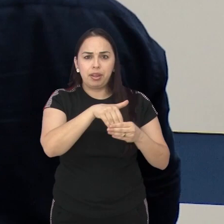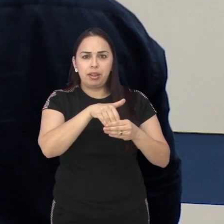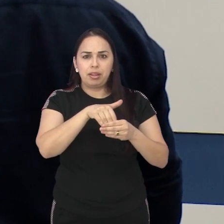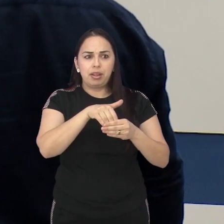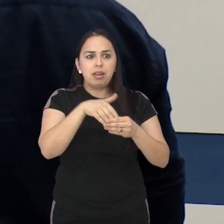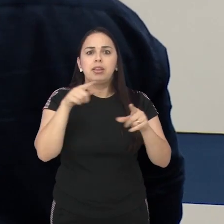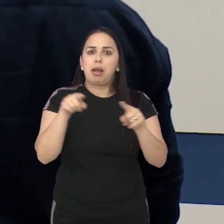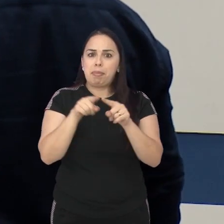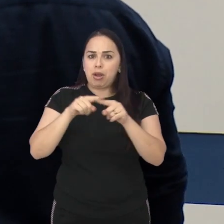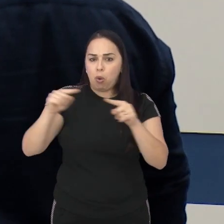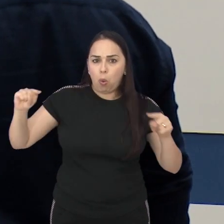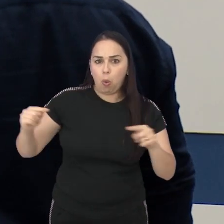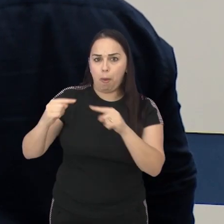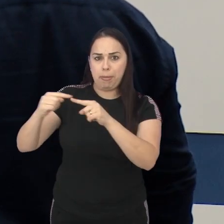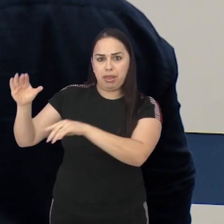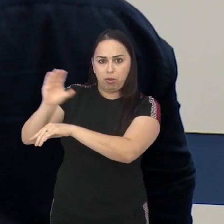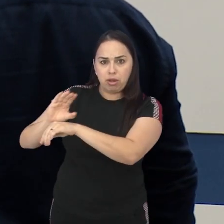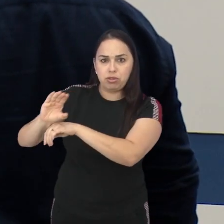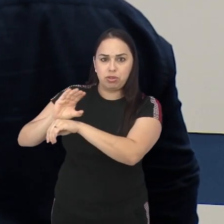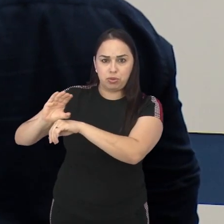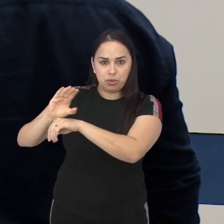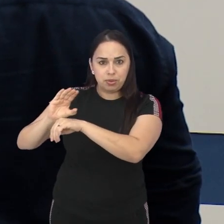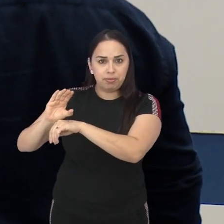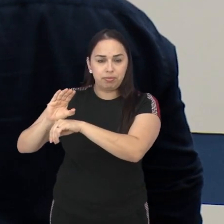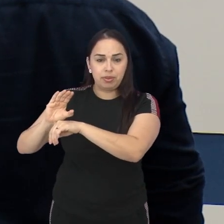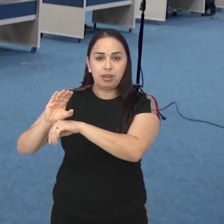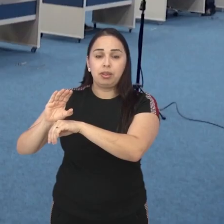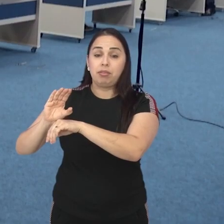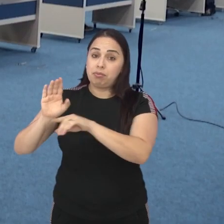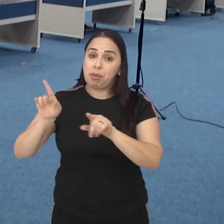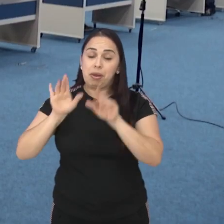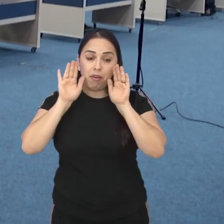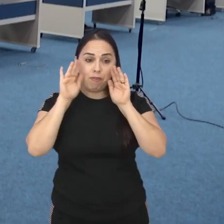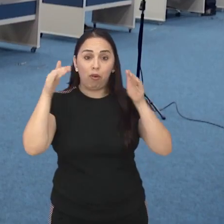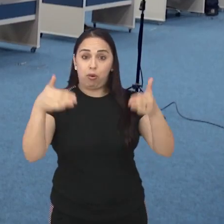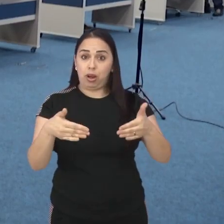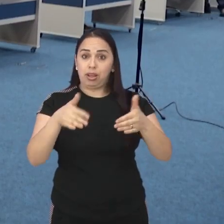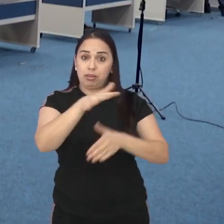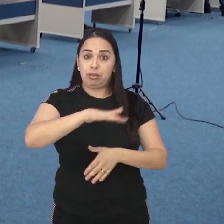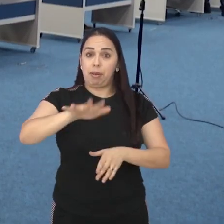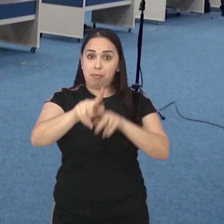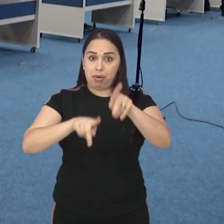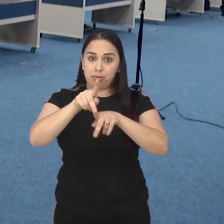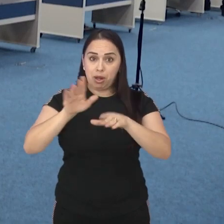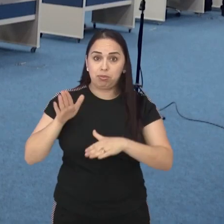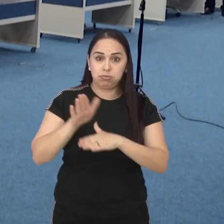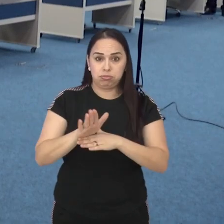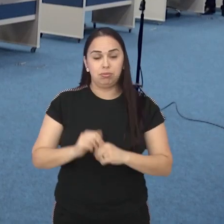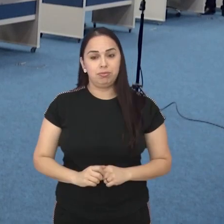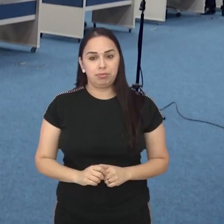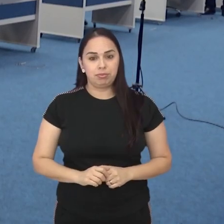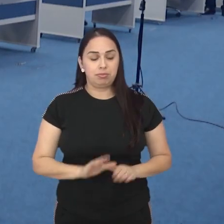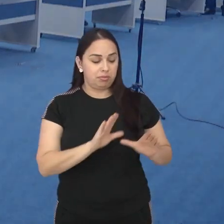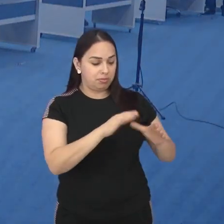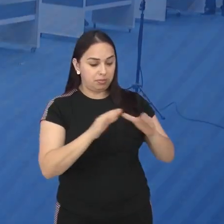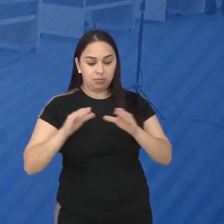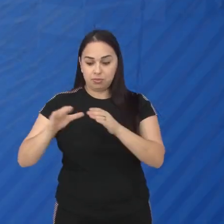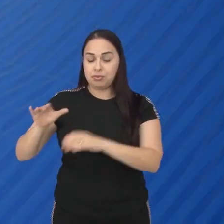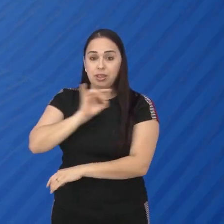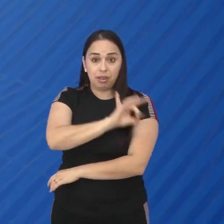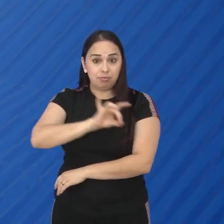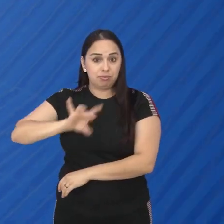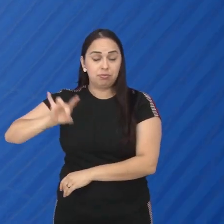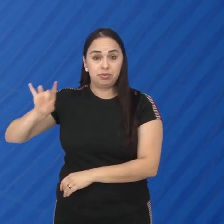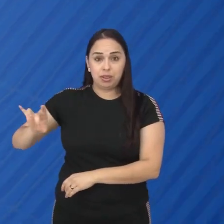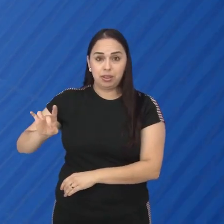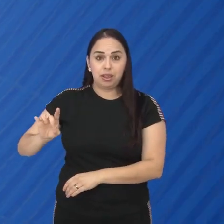votados em plenário atendem os princípios constitucionais, além de estarem voltados para o interesse público. E cada uma